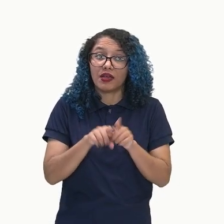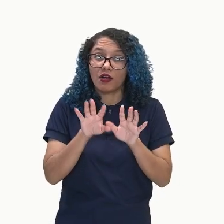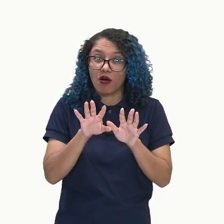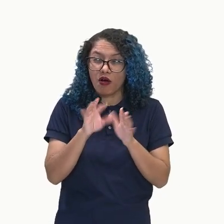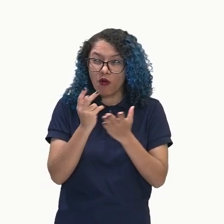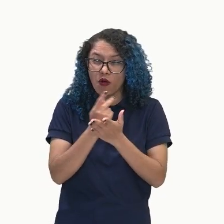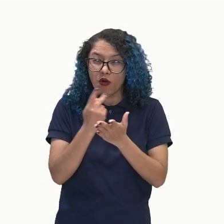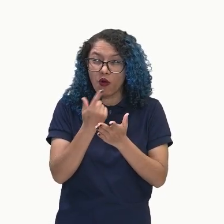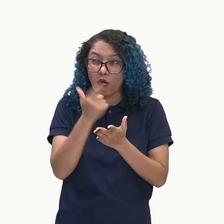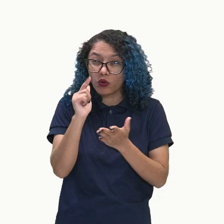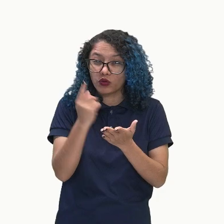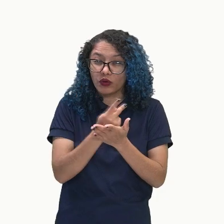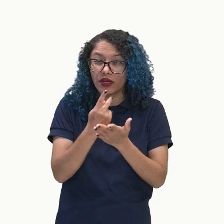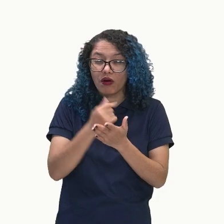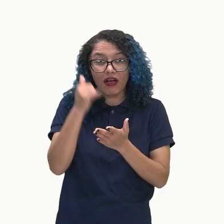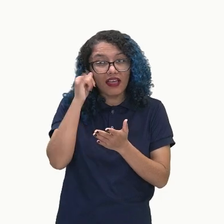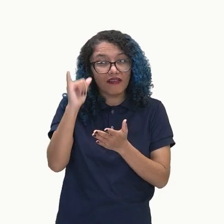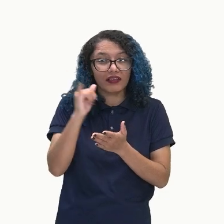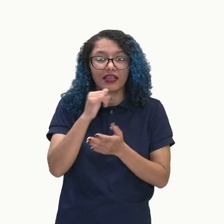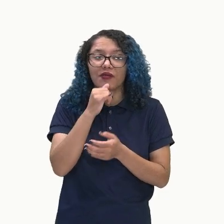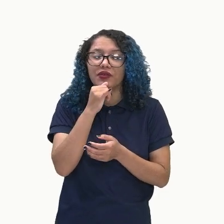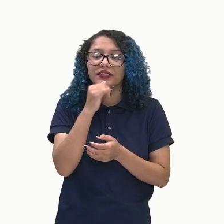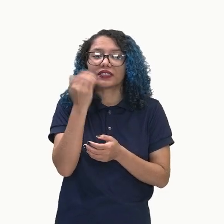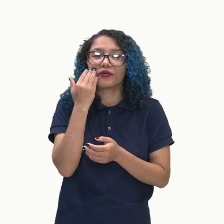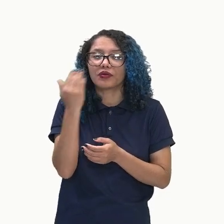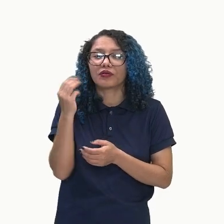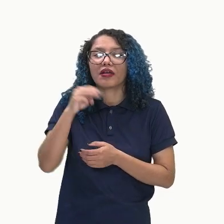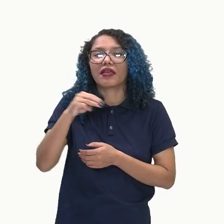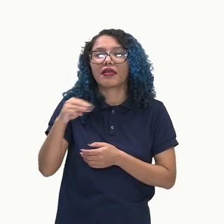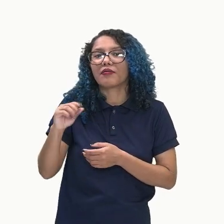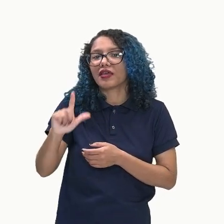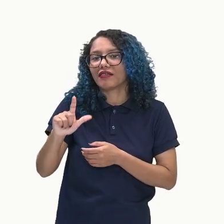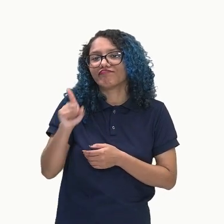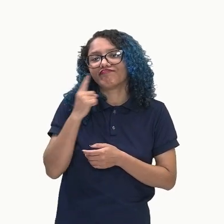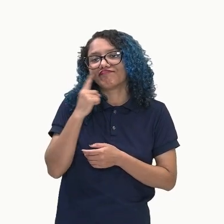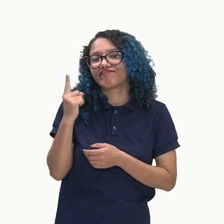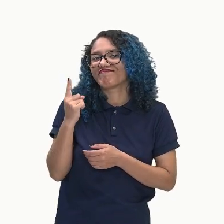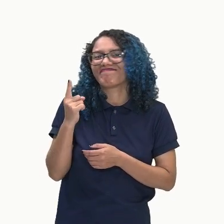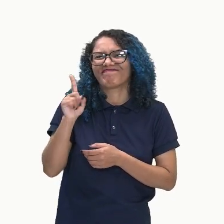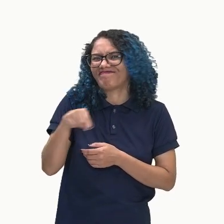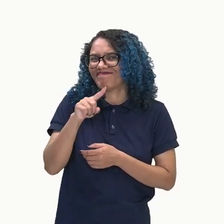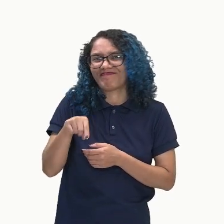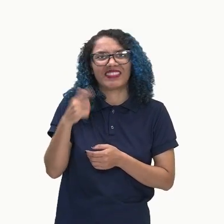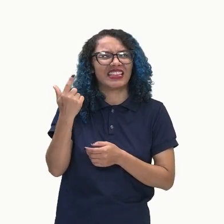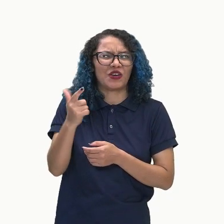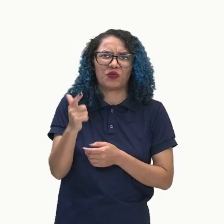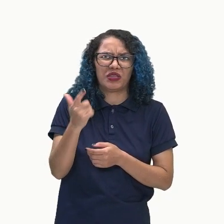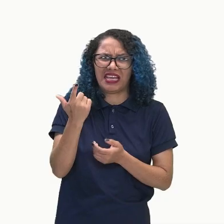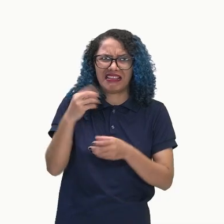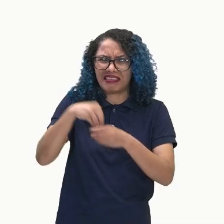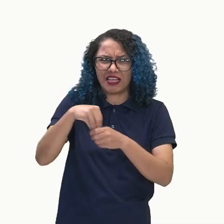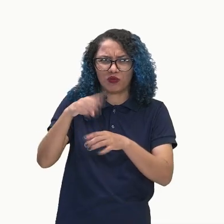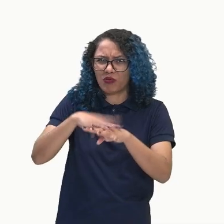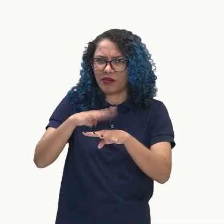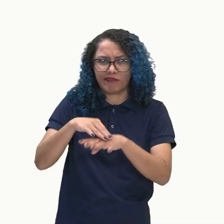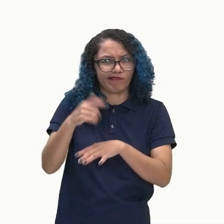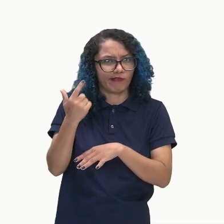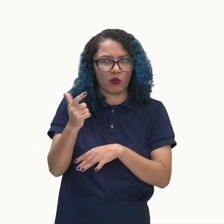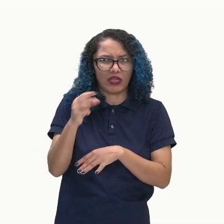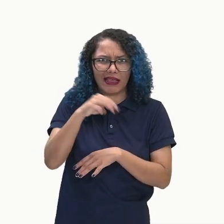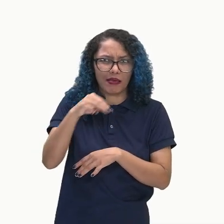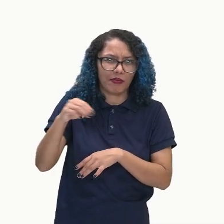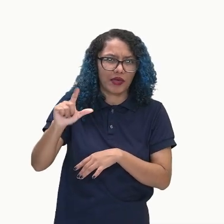que representa mililitro dessa forma. Isso nunca existiu e nem vai existir. Tudo bem? Mas